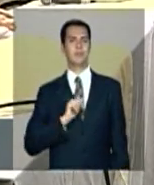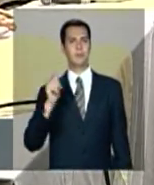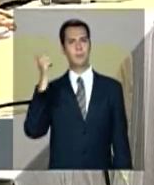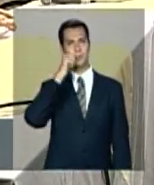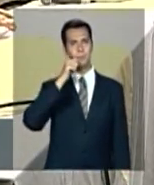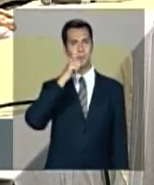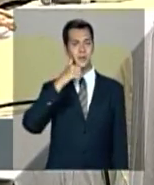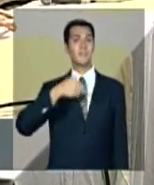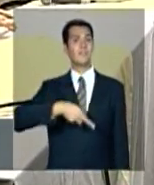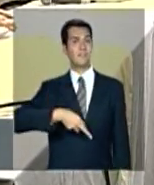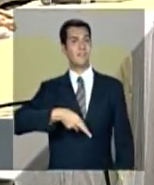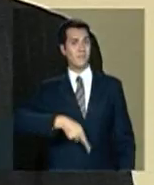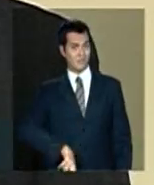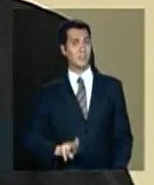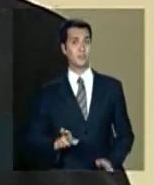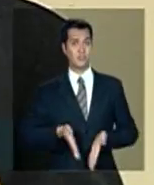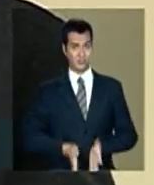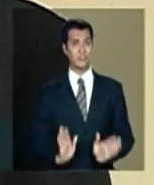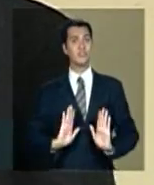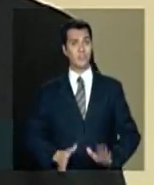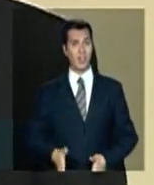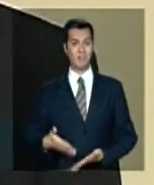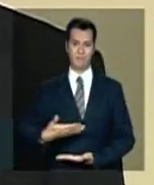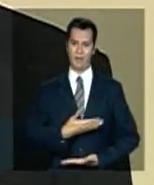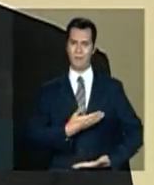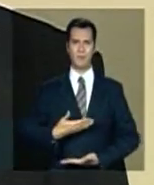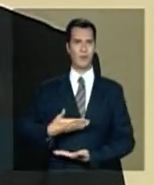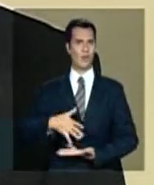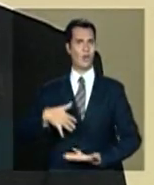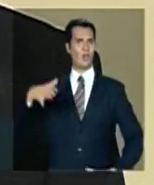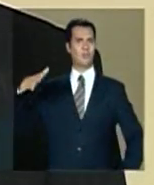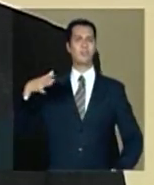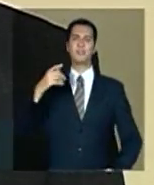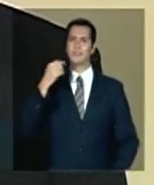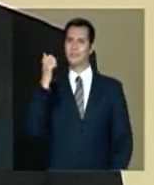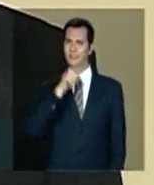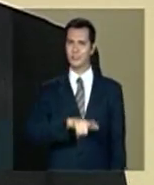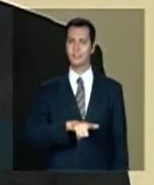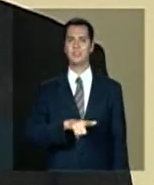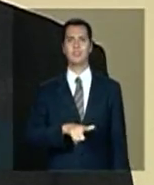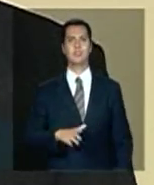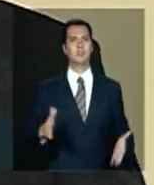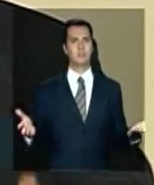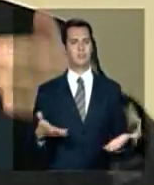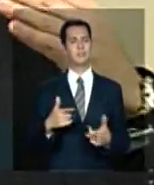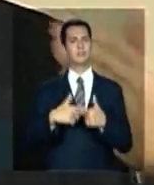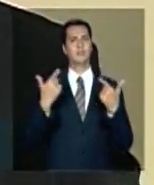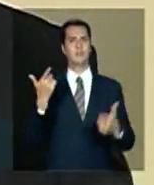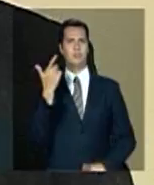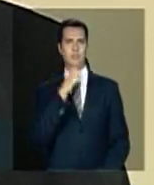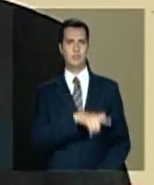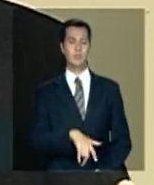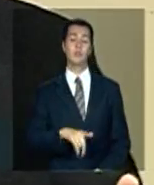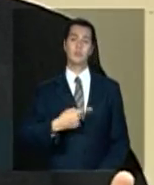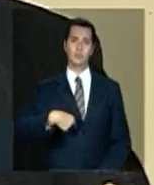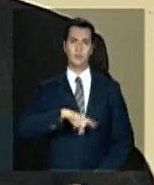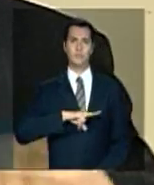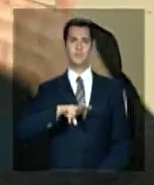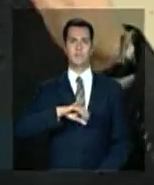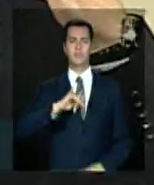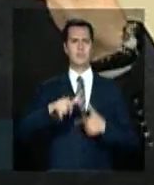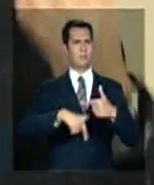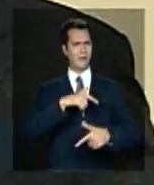delas lindas né Esse é um dos resultados da rede cegonha nesse um ano Mas ele sabe que elas vão fazer ainda mais